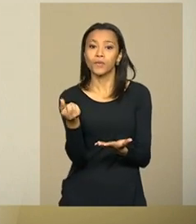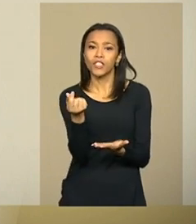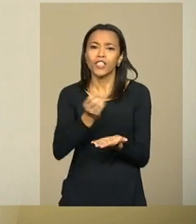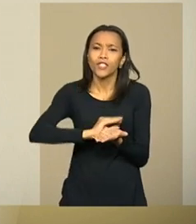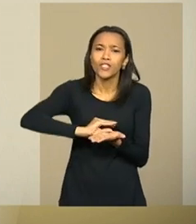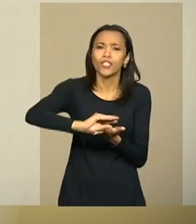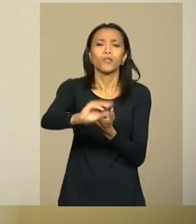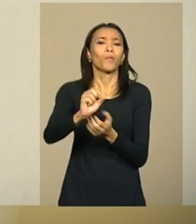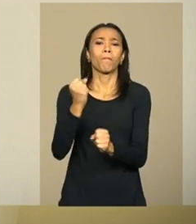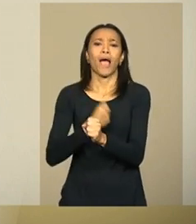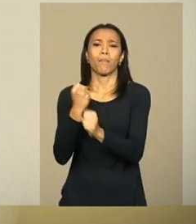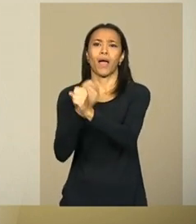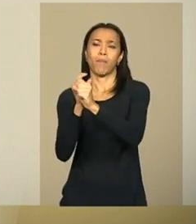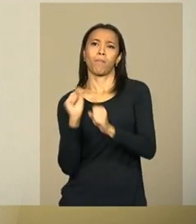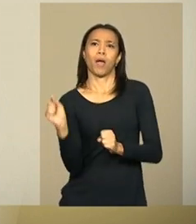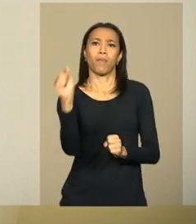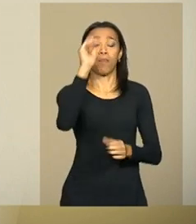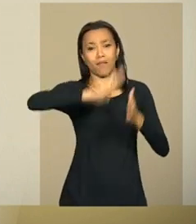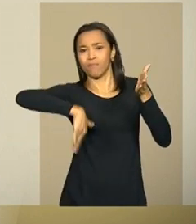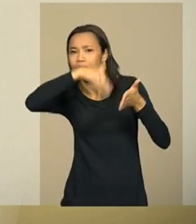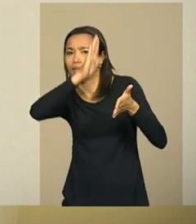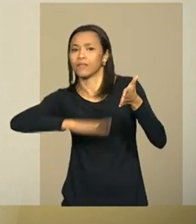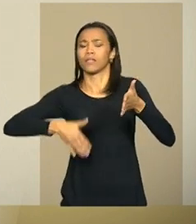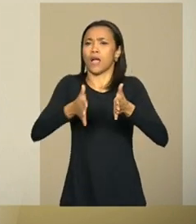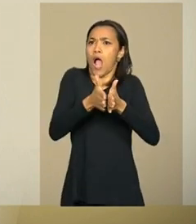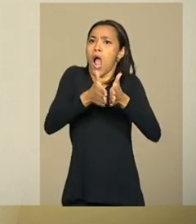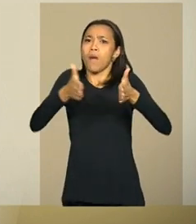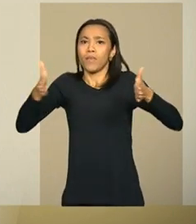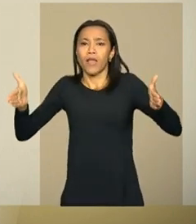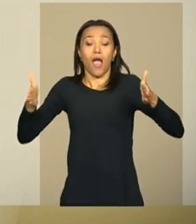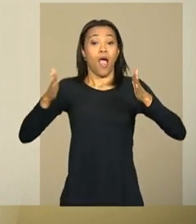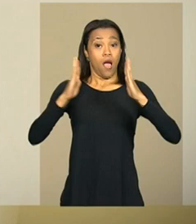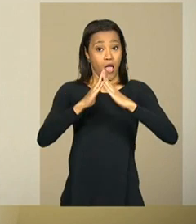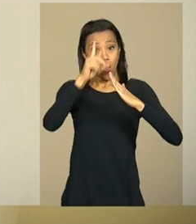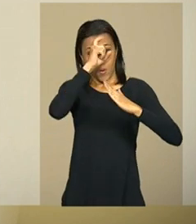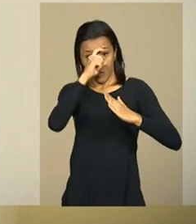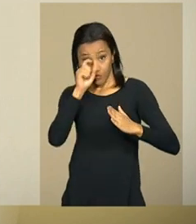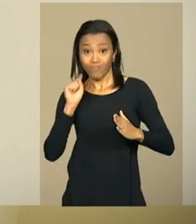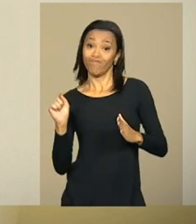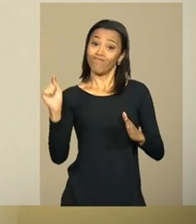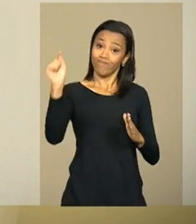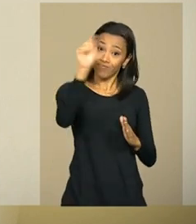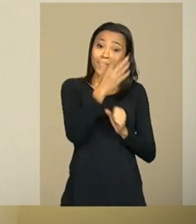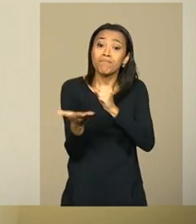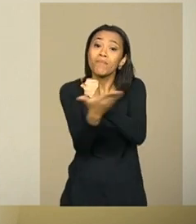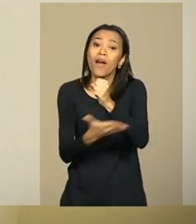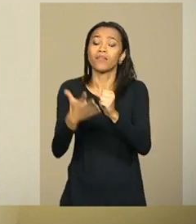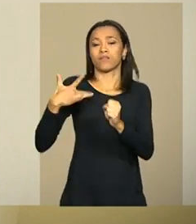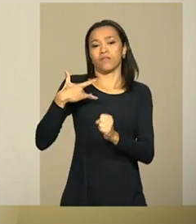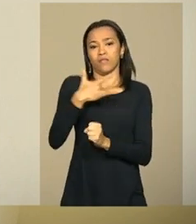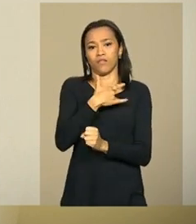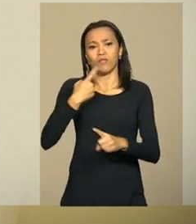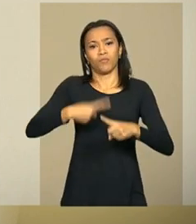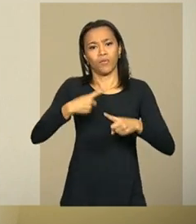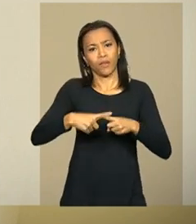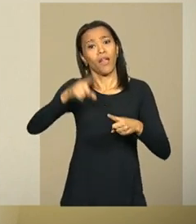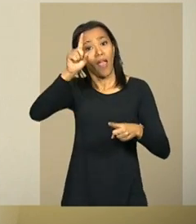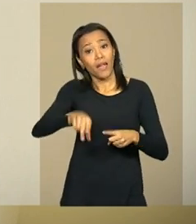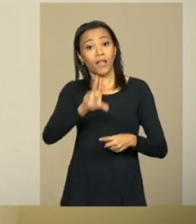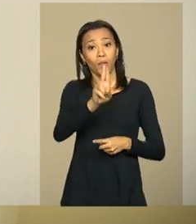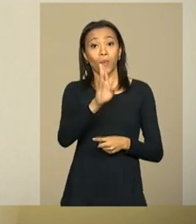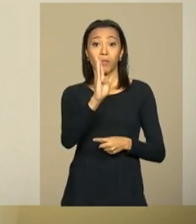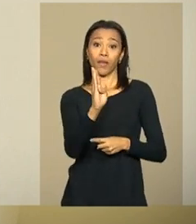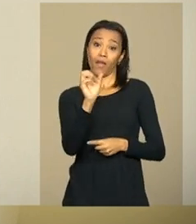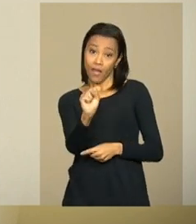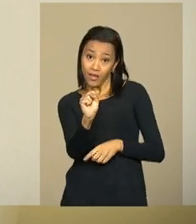na construção na reforma na ampliação das suas unidades básicas de saúde porque são nas UBS